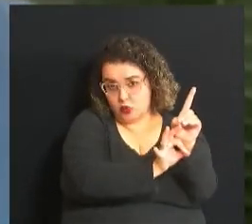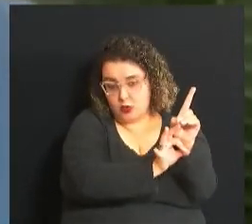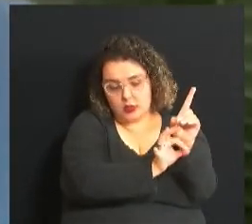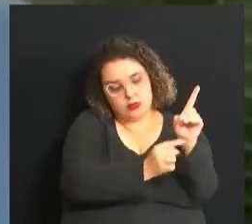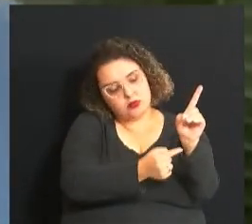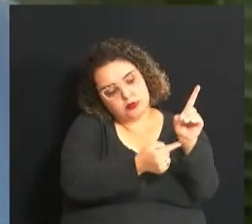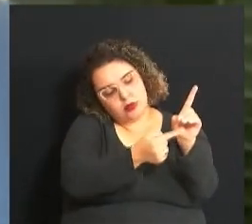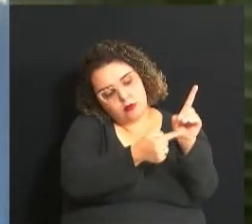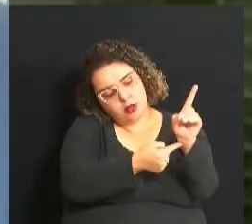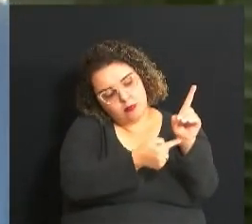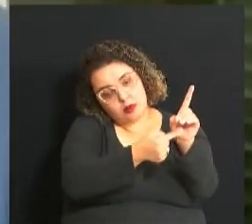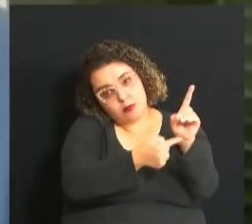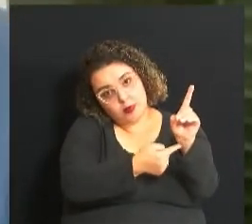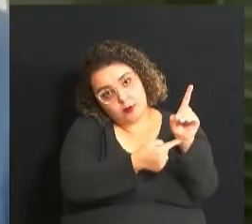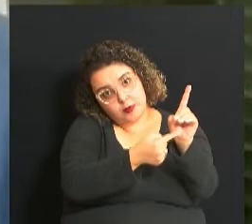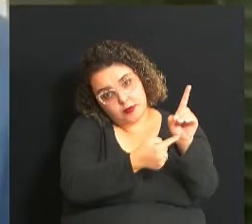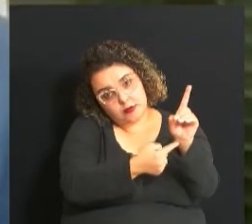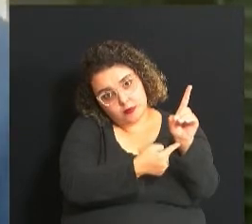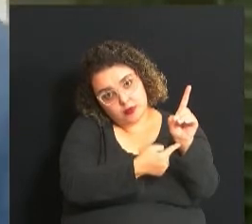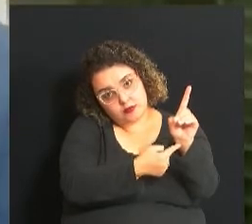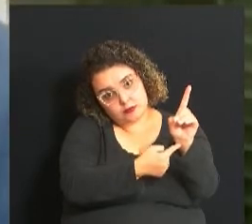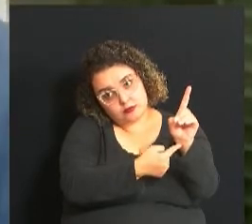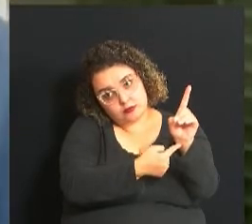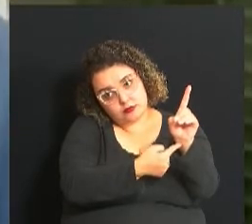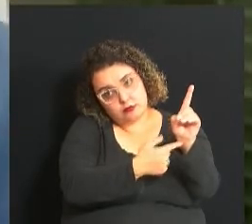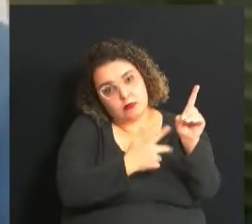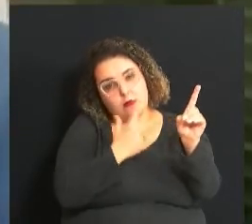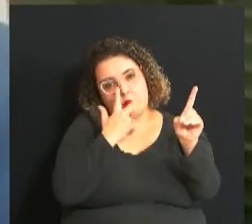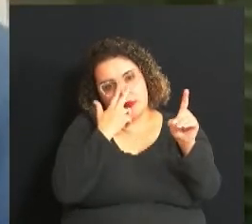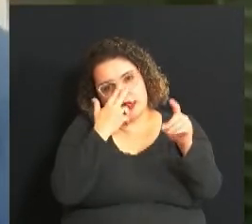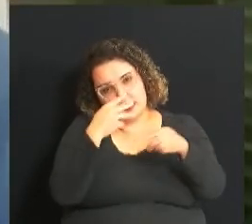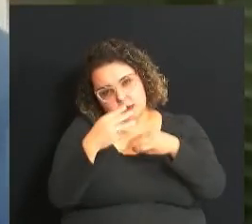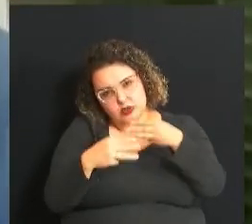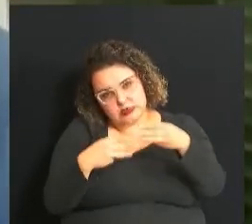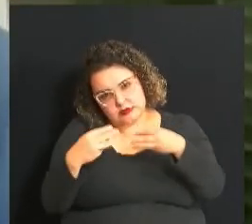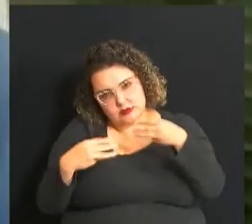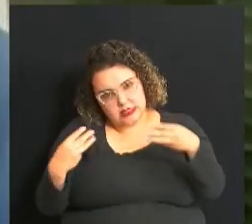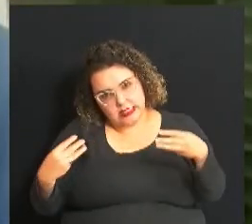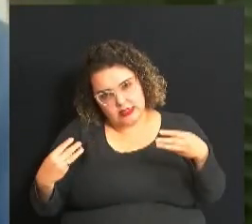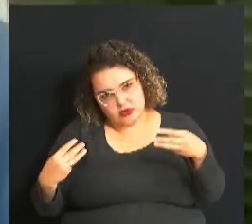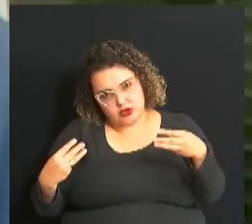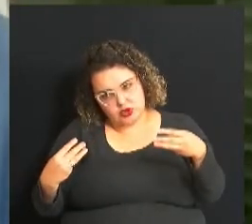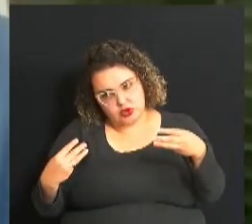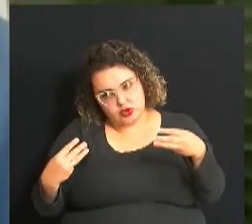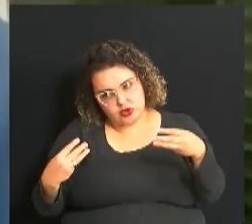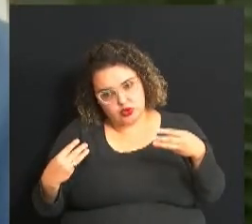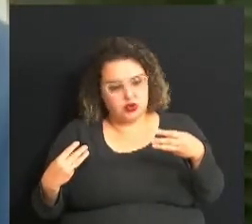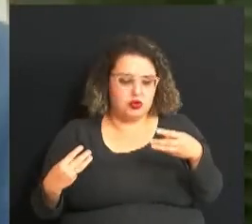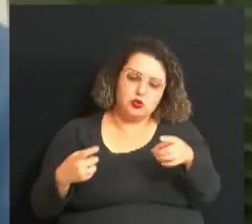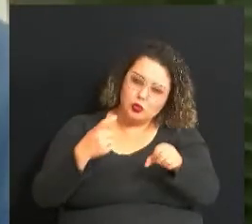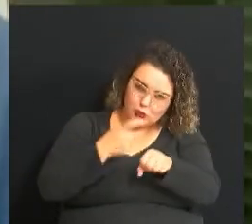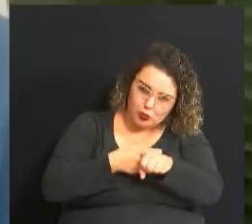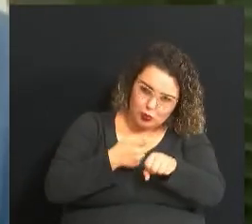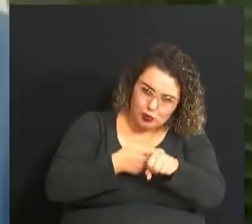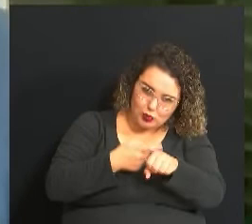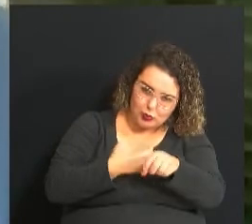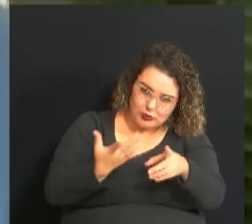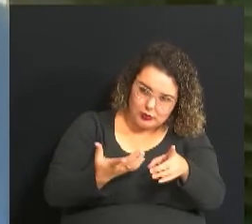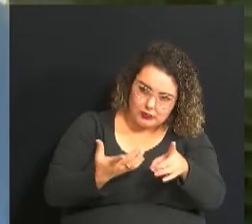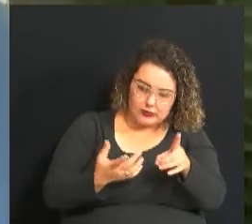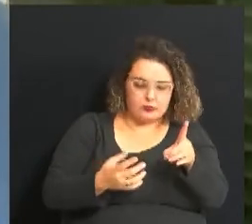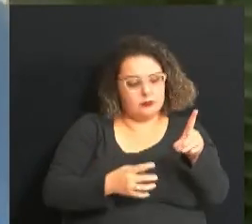canalículos parece um espaguete, para você ter uma ideia. É um espaguete bem endurecido, assim, no formato de um